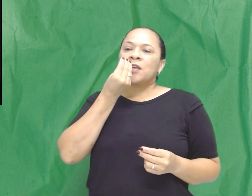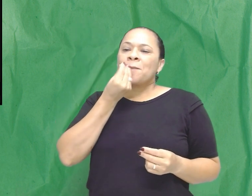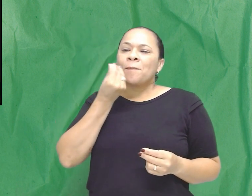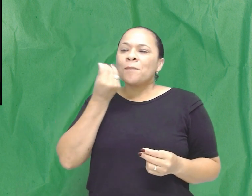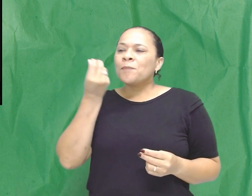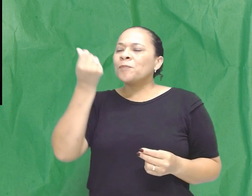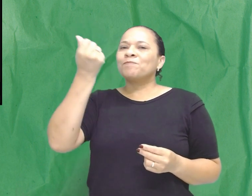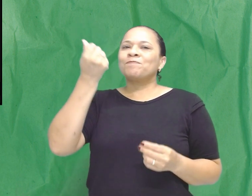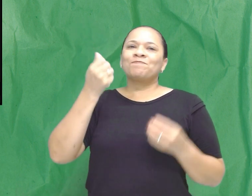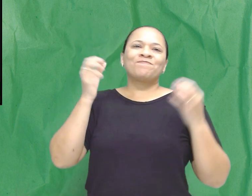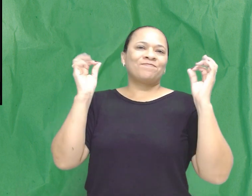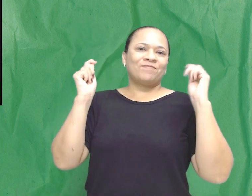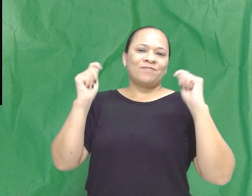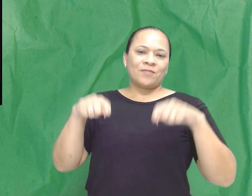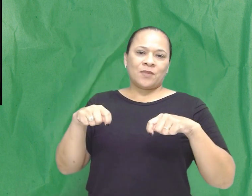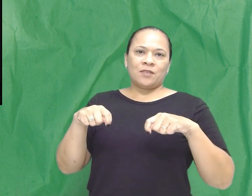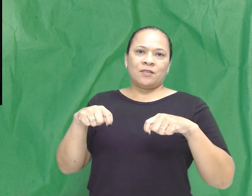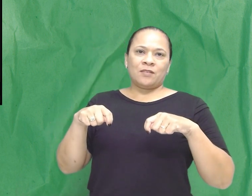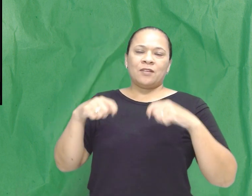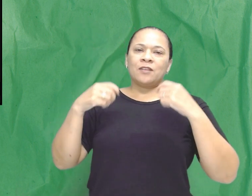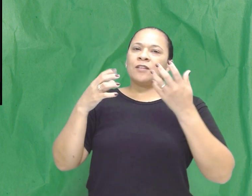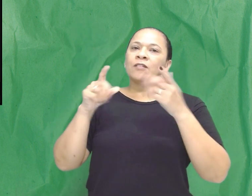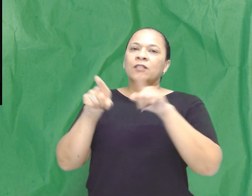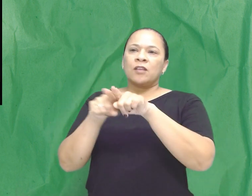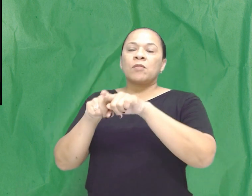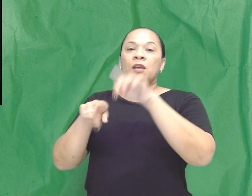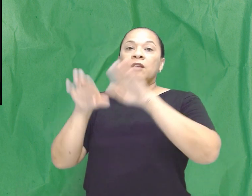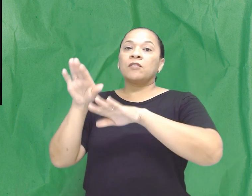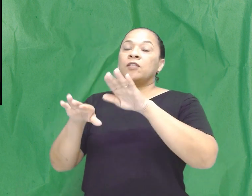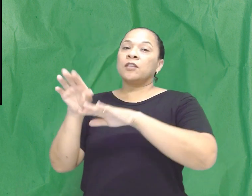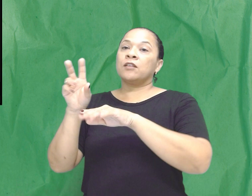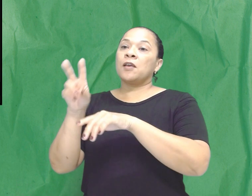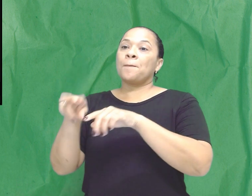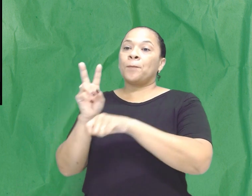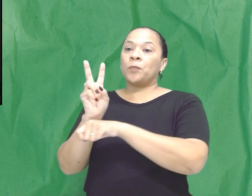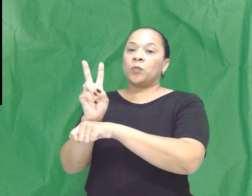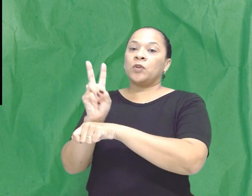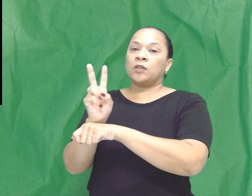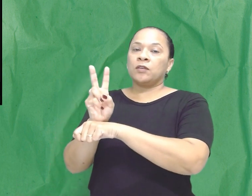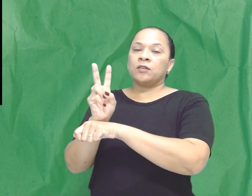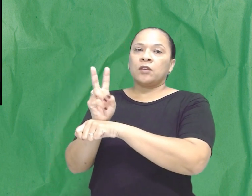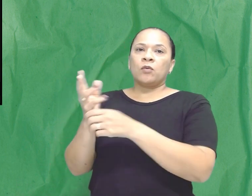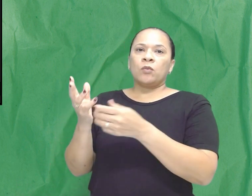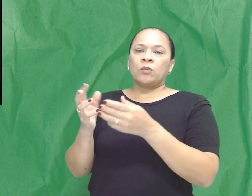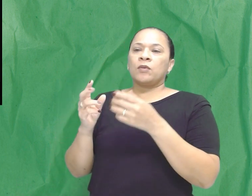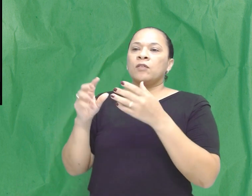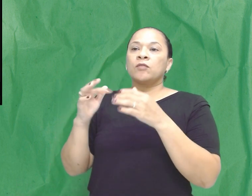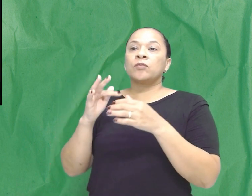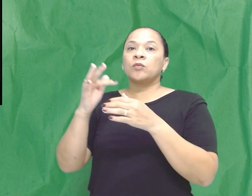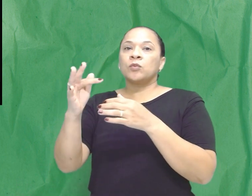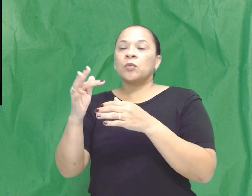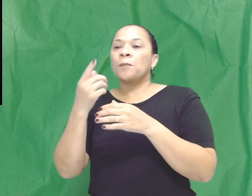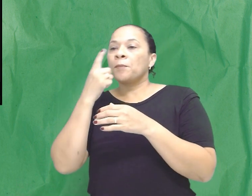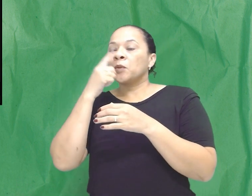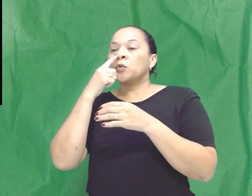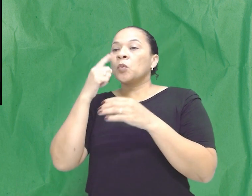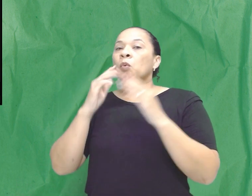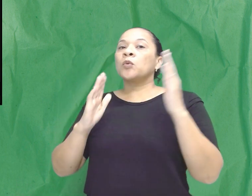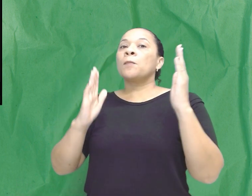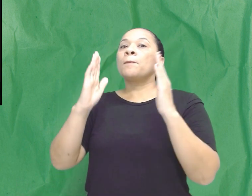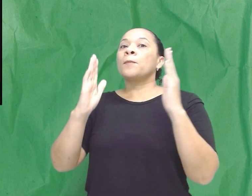também funciona como um conservante natural, já que nós não usamos nenhum outro tipo de conservante. Isso faz toda a diferença no tempo